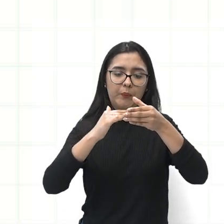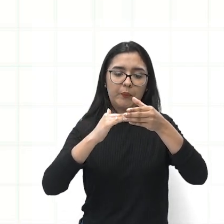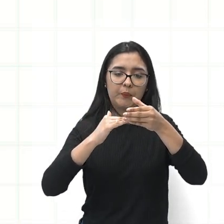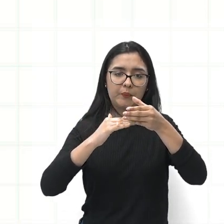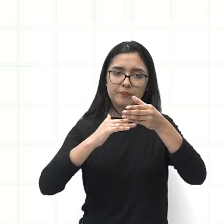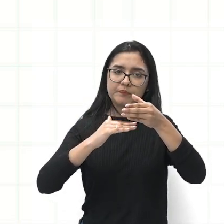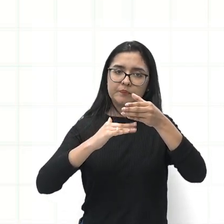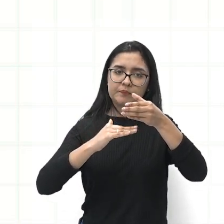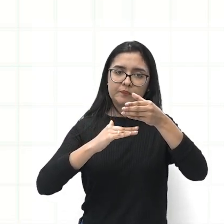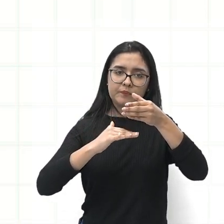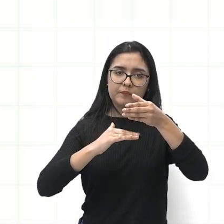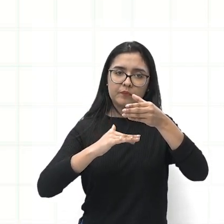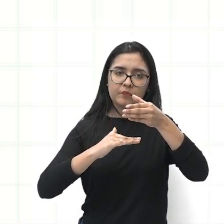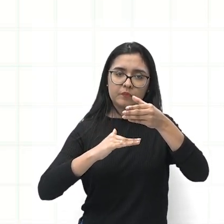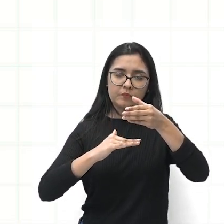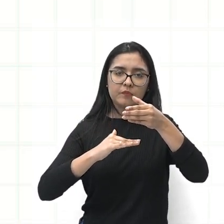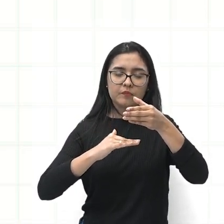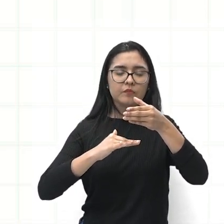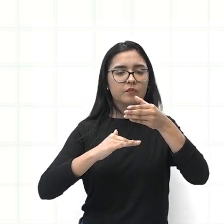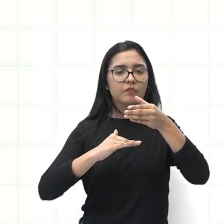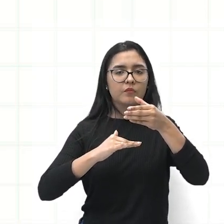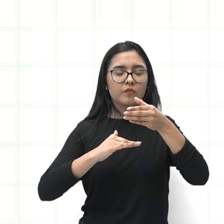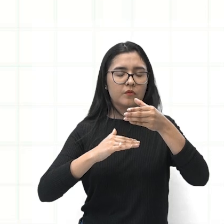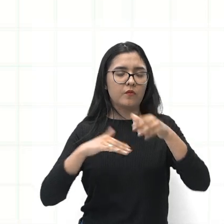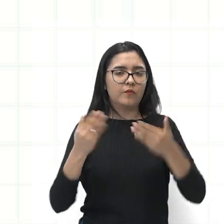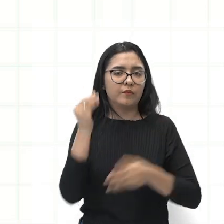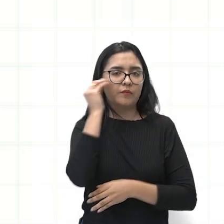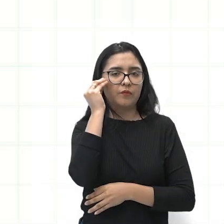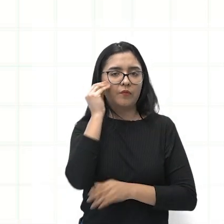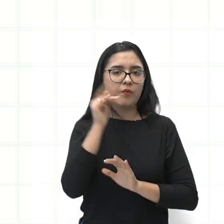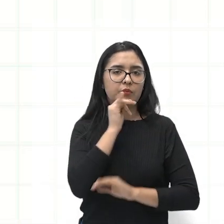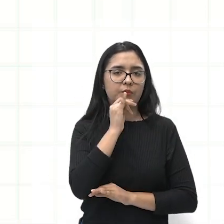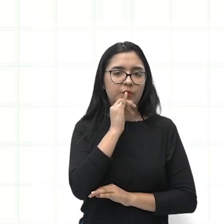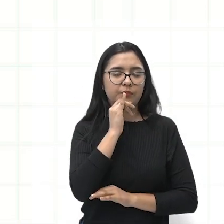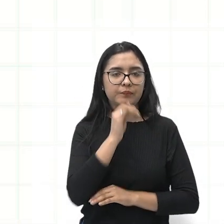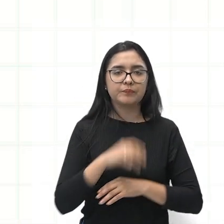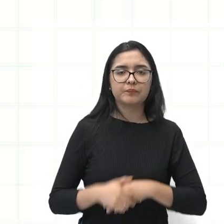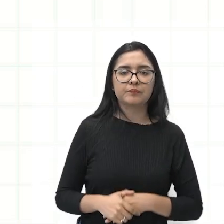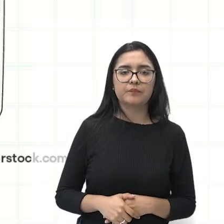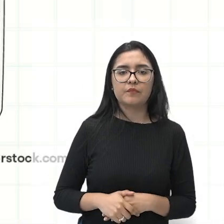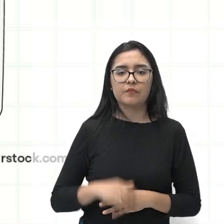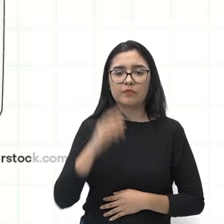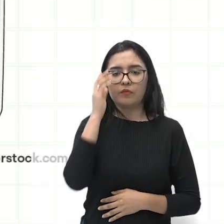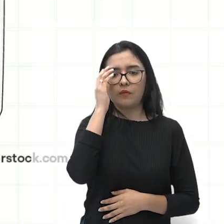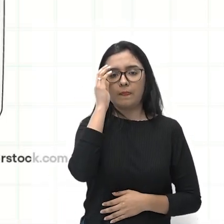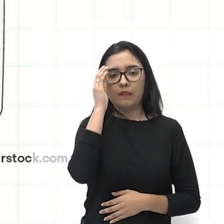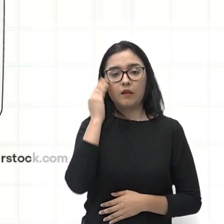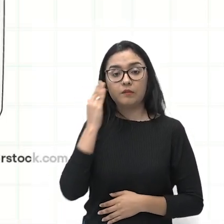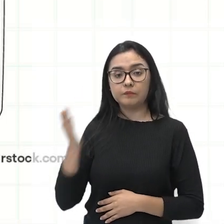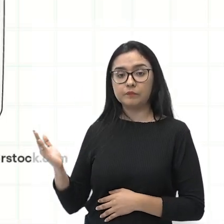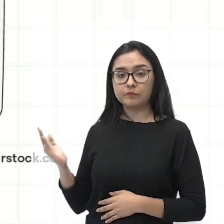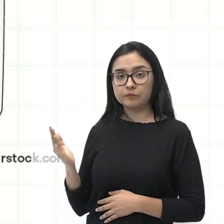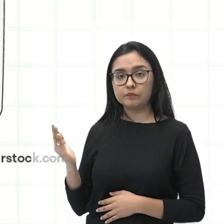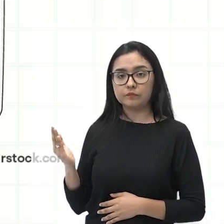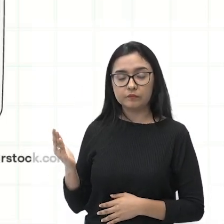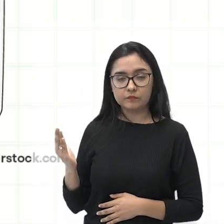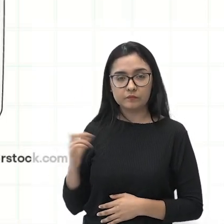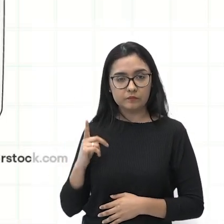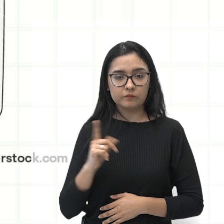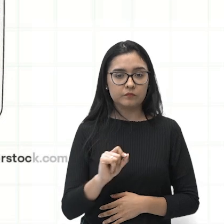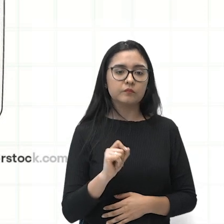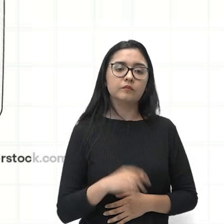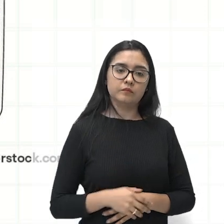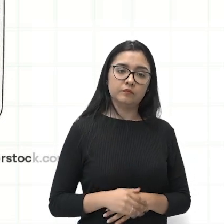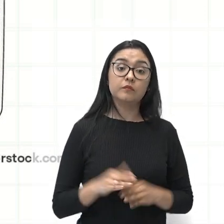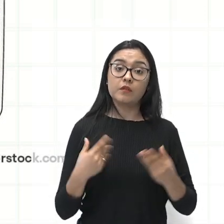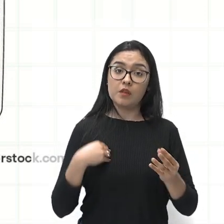no fundo do recipiente. Vamos observar aí o exemplo. Então, nós temos aí